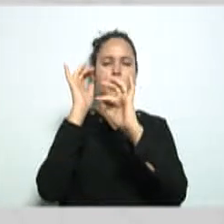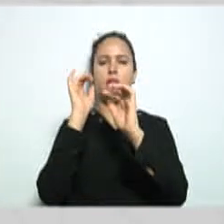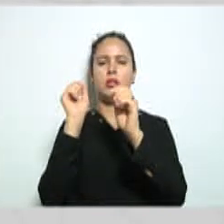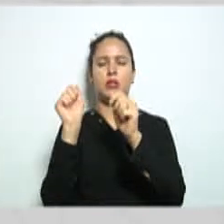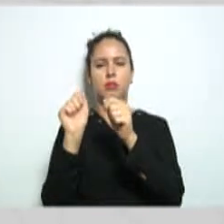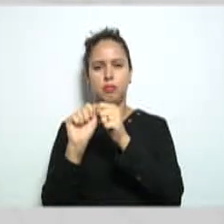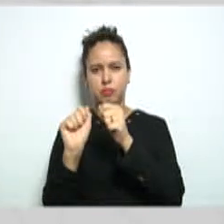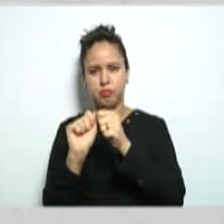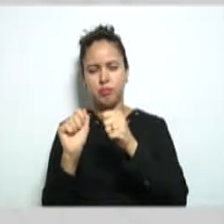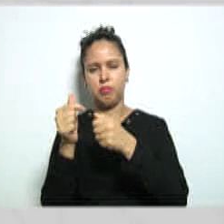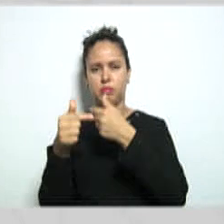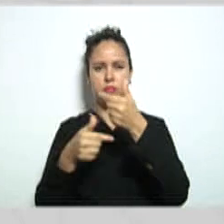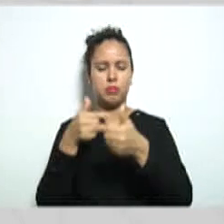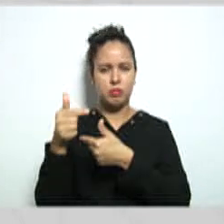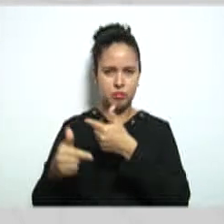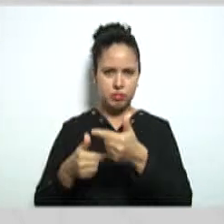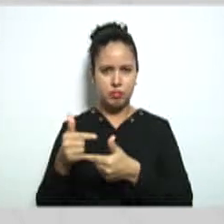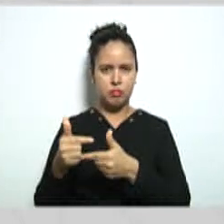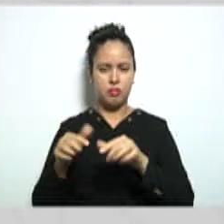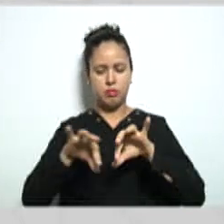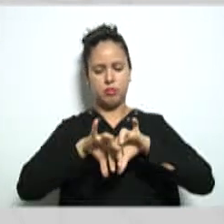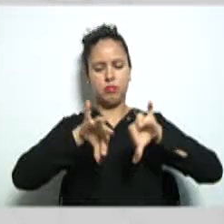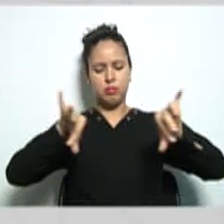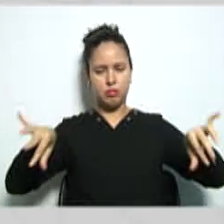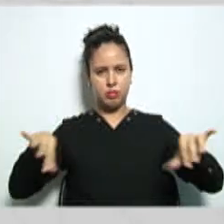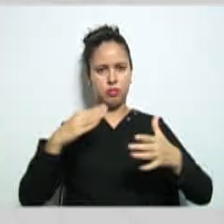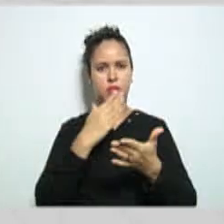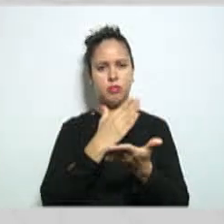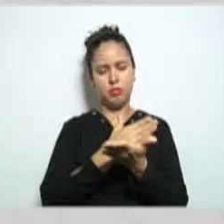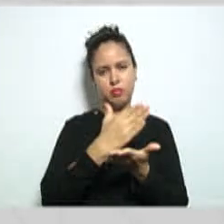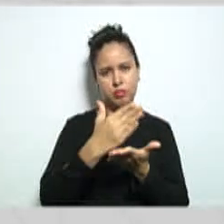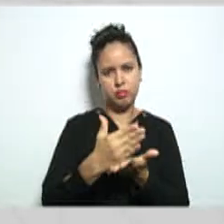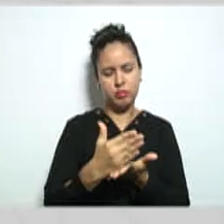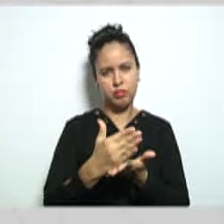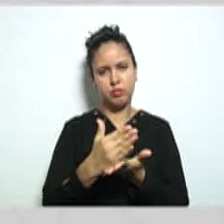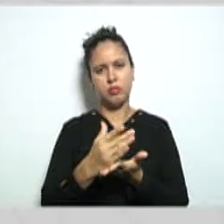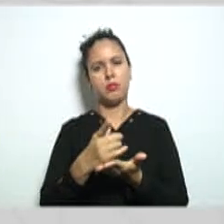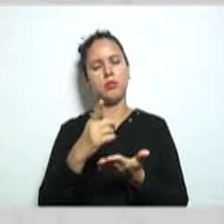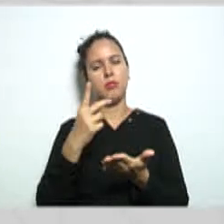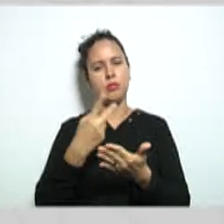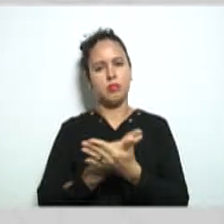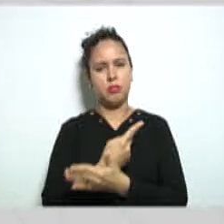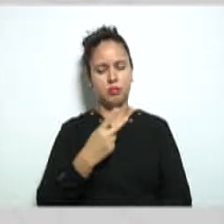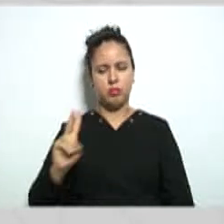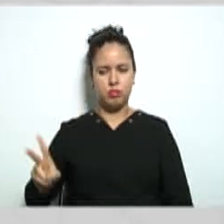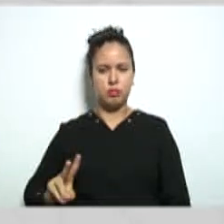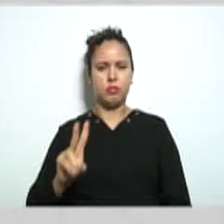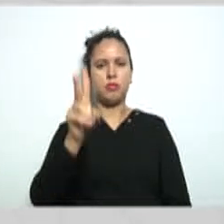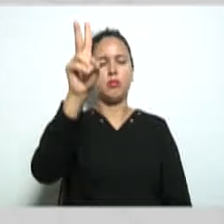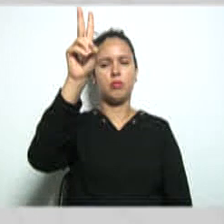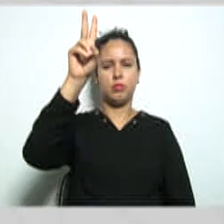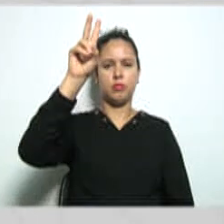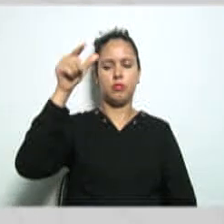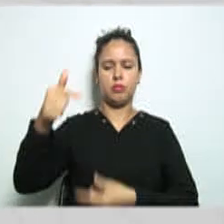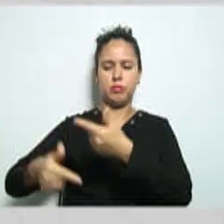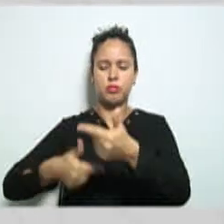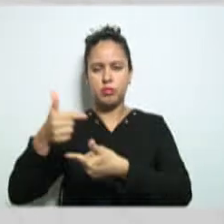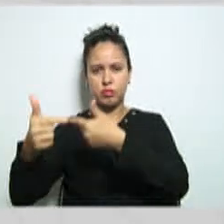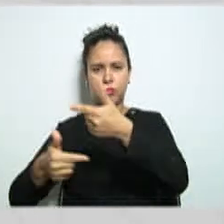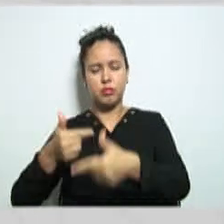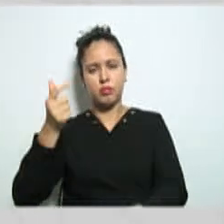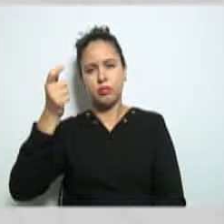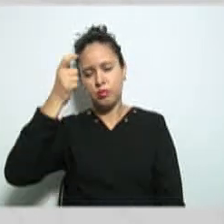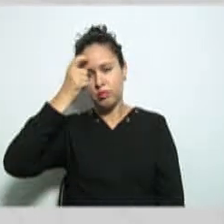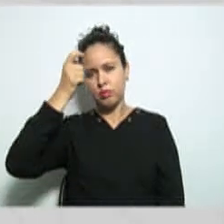raciocínio. Então, com essa divisão, havia uma valoração do trabalho intelectual, sendo que as pessoas